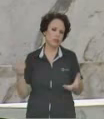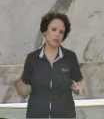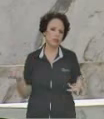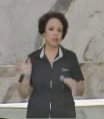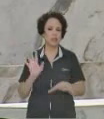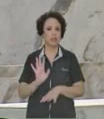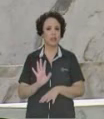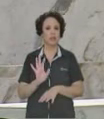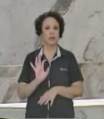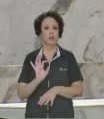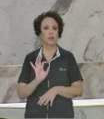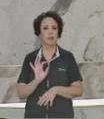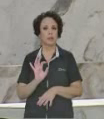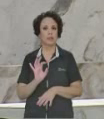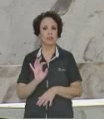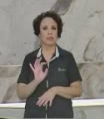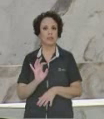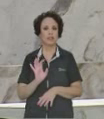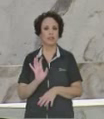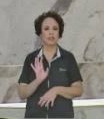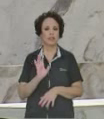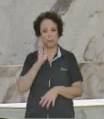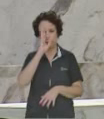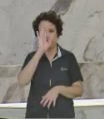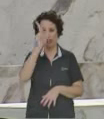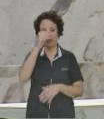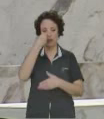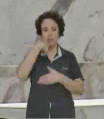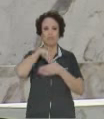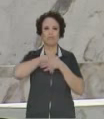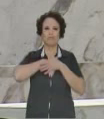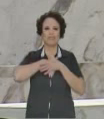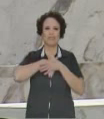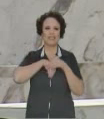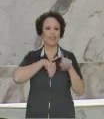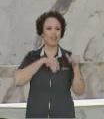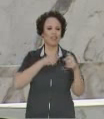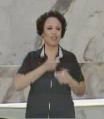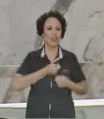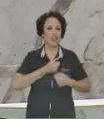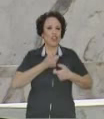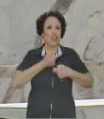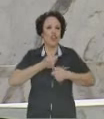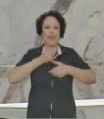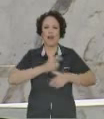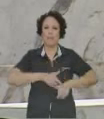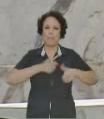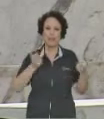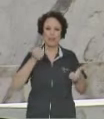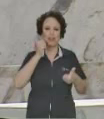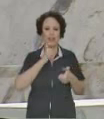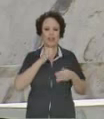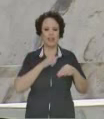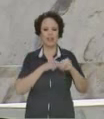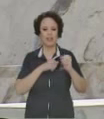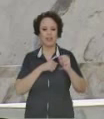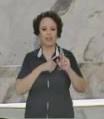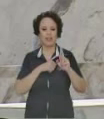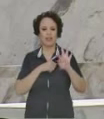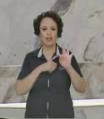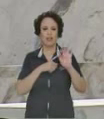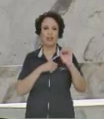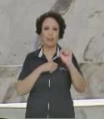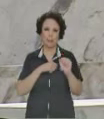talvez até maior espírito esportivo e de doação temos a nossa marta alagoana de dois riachos